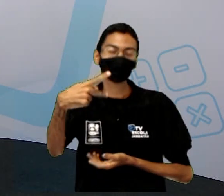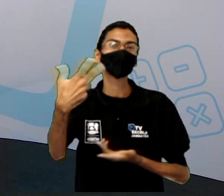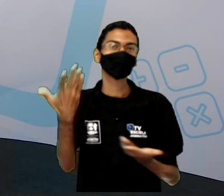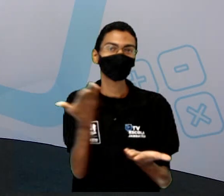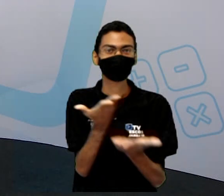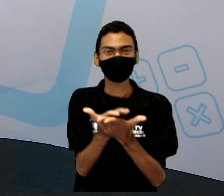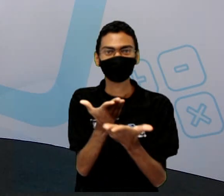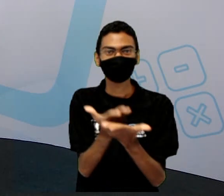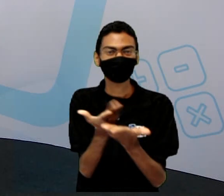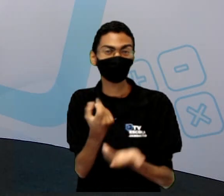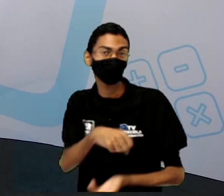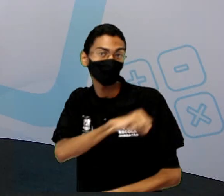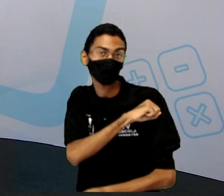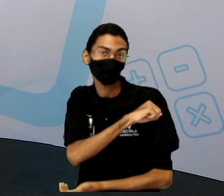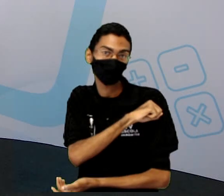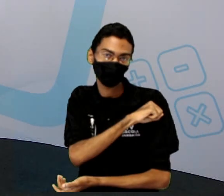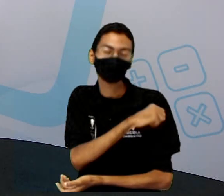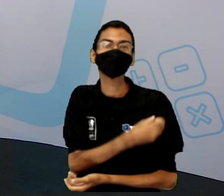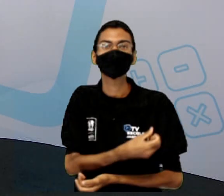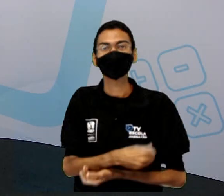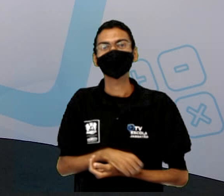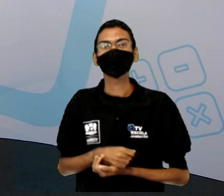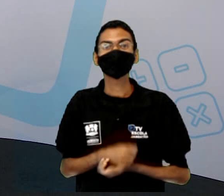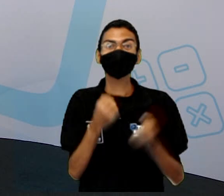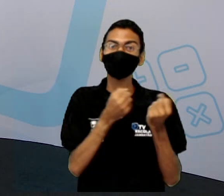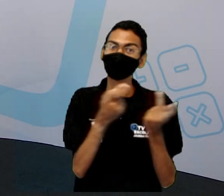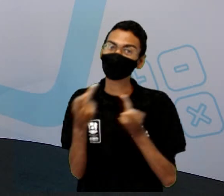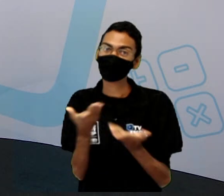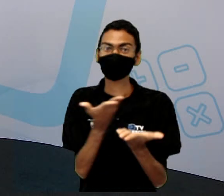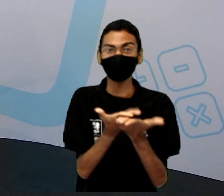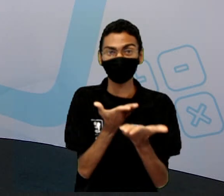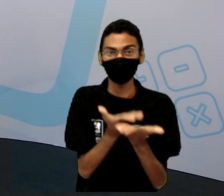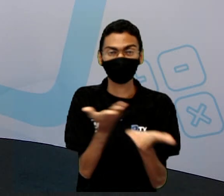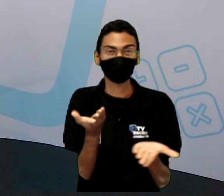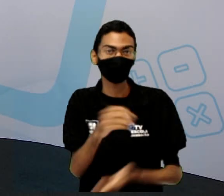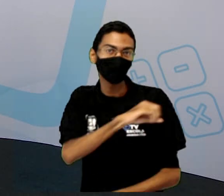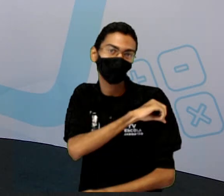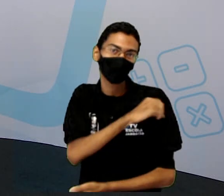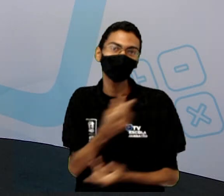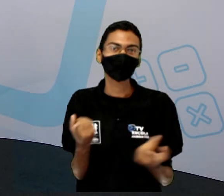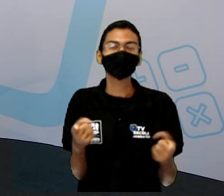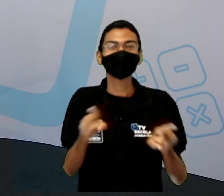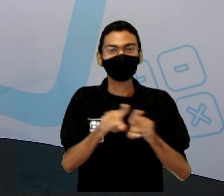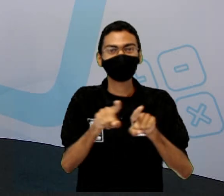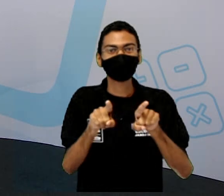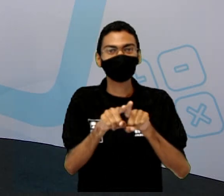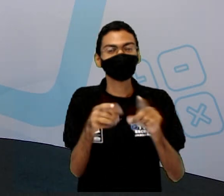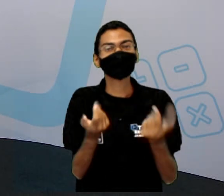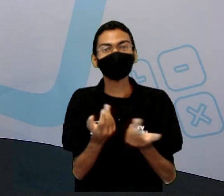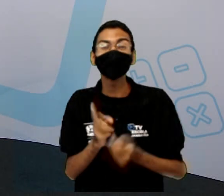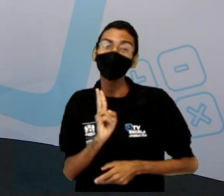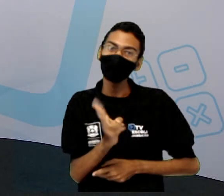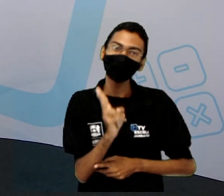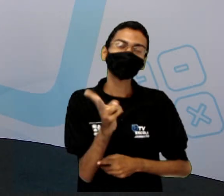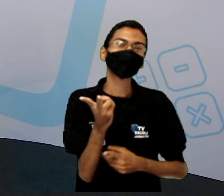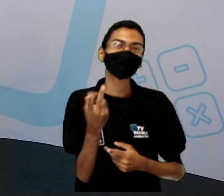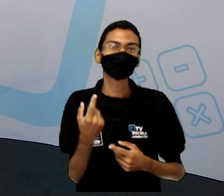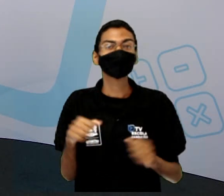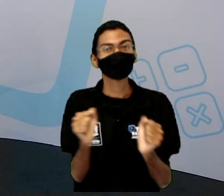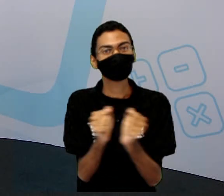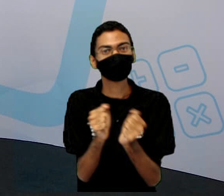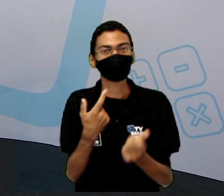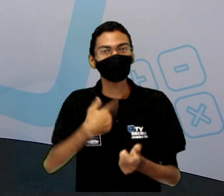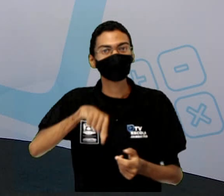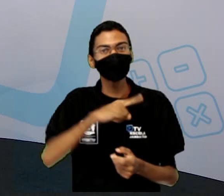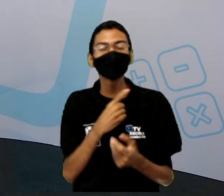os alunos do 8º ano. Mas eu te convido, aluno do 9º, a permanecer aqui com a gente porque este é um ótimo